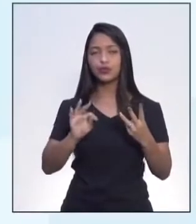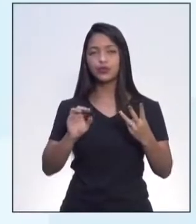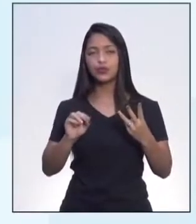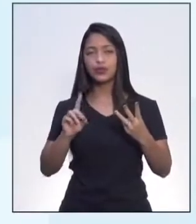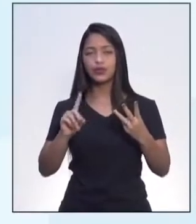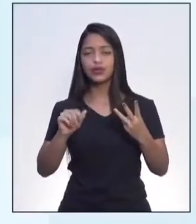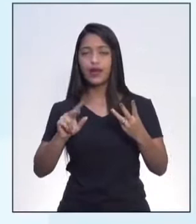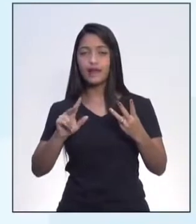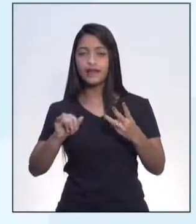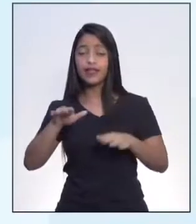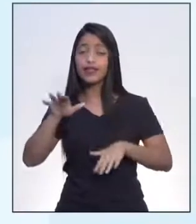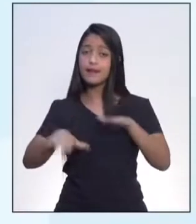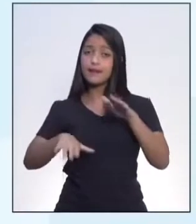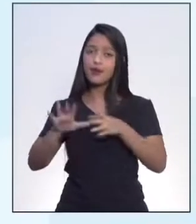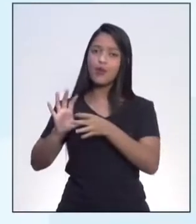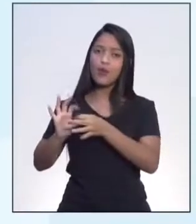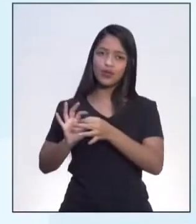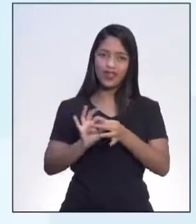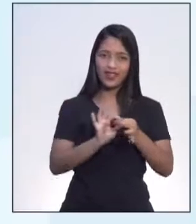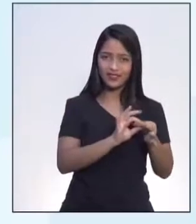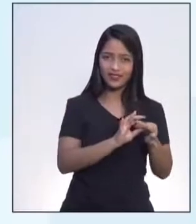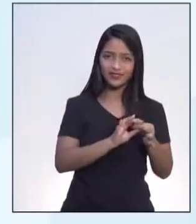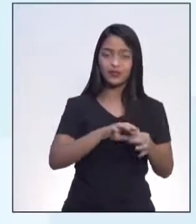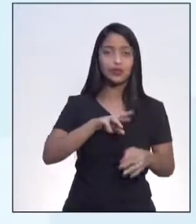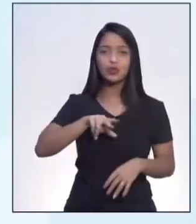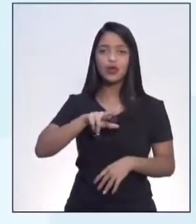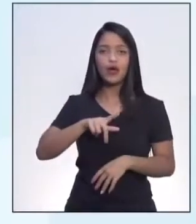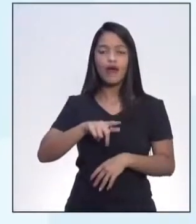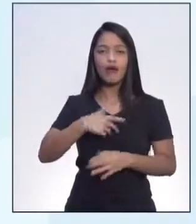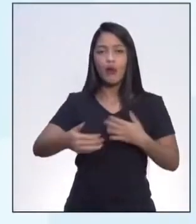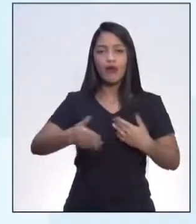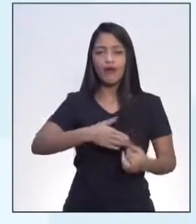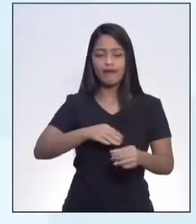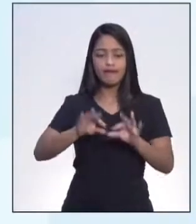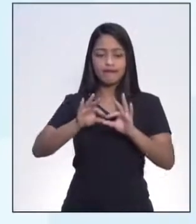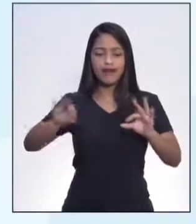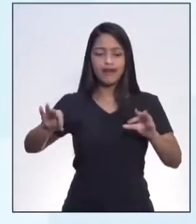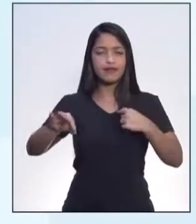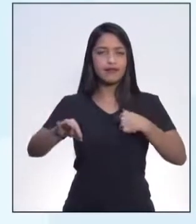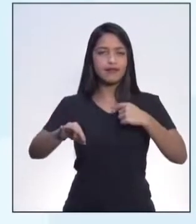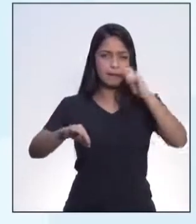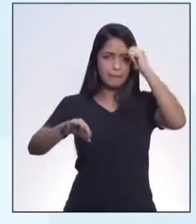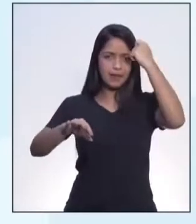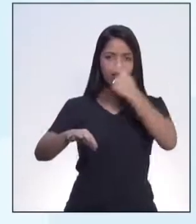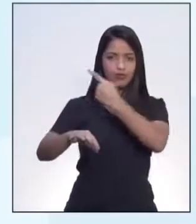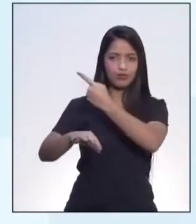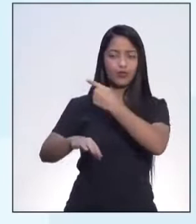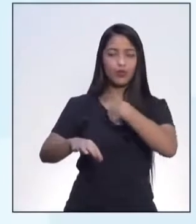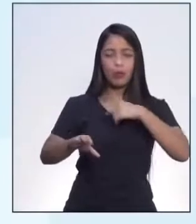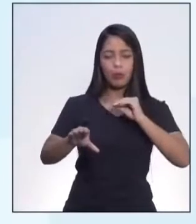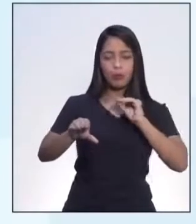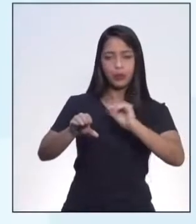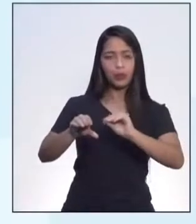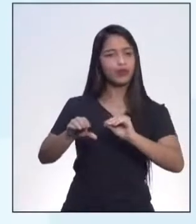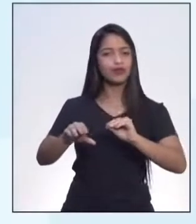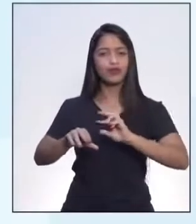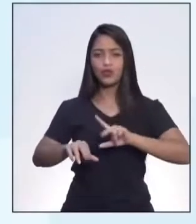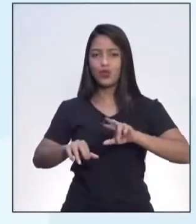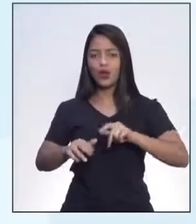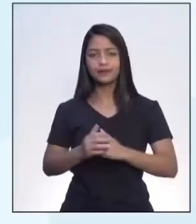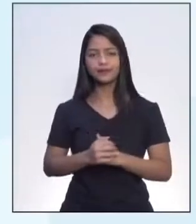né? Eu não pego a primeira palavra, a primeira tradução e coloco ali. Aquilo ali depende da situação e do contexto.